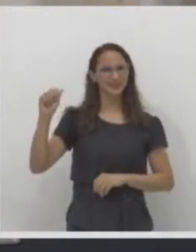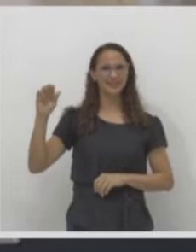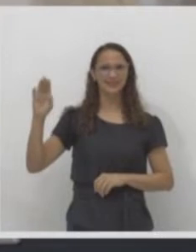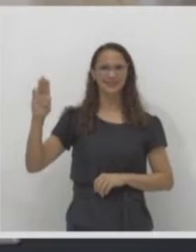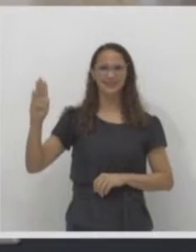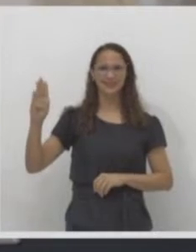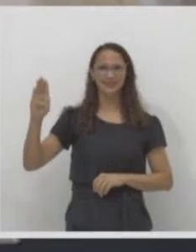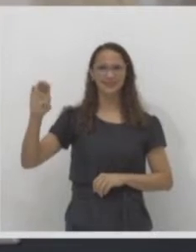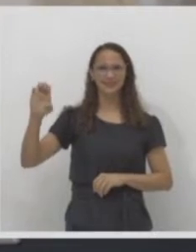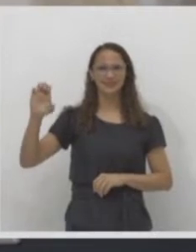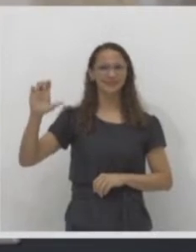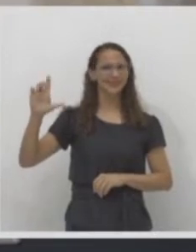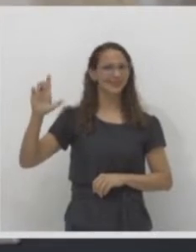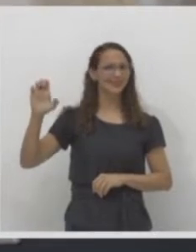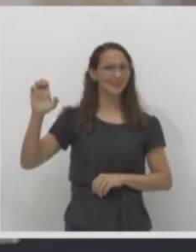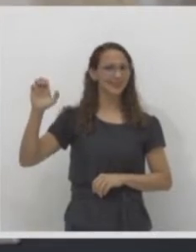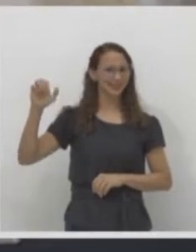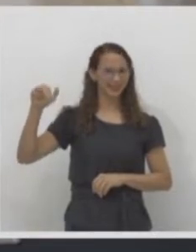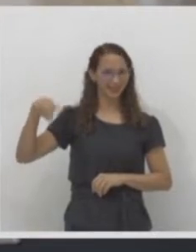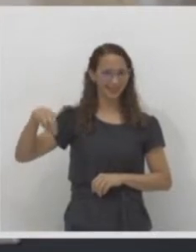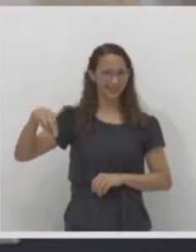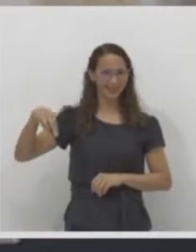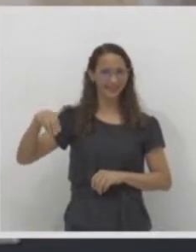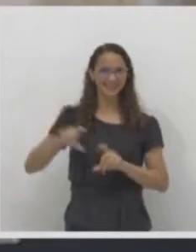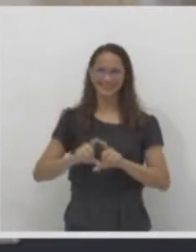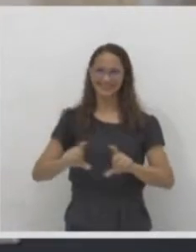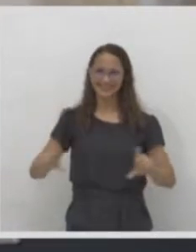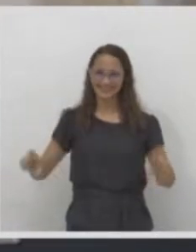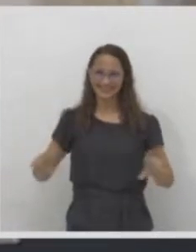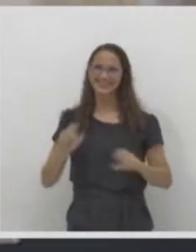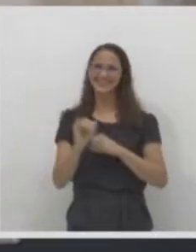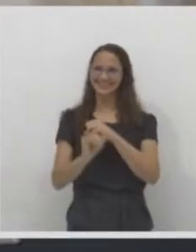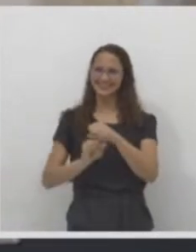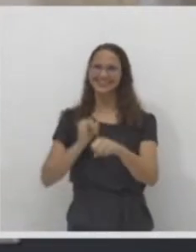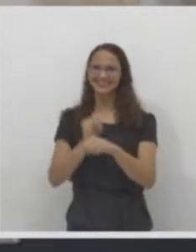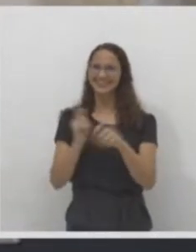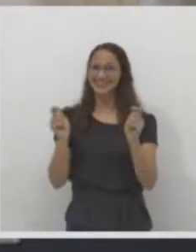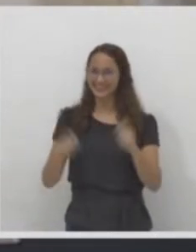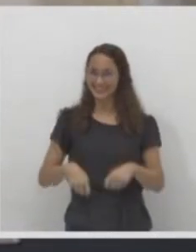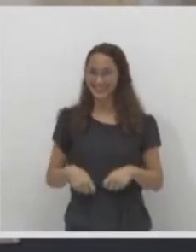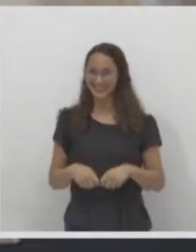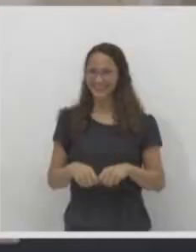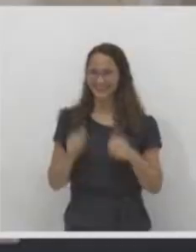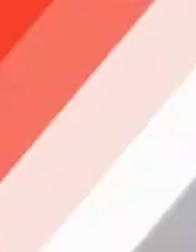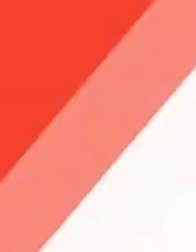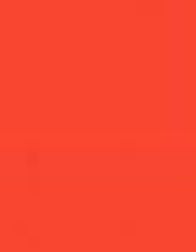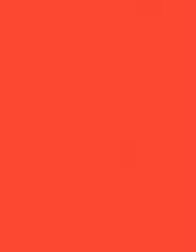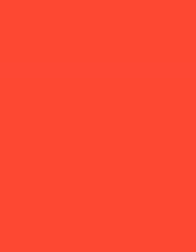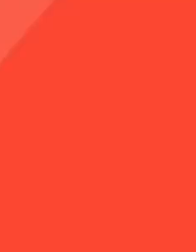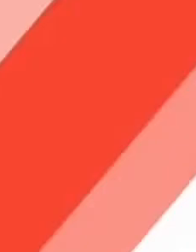o conhecimento chega a muito mais alunos. Então venham comigo.